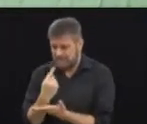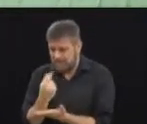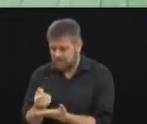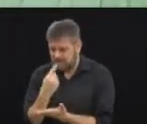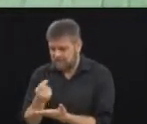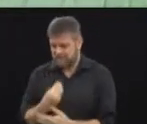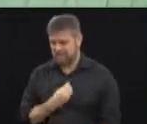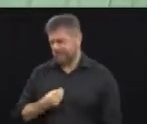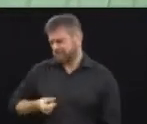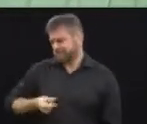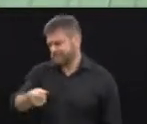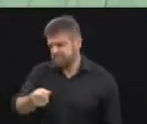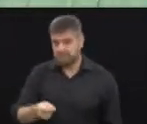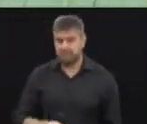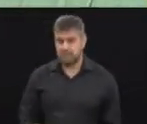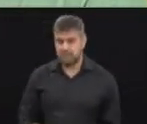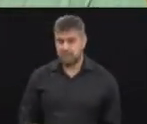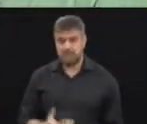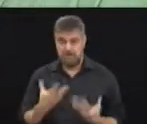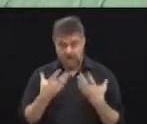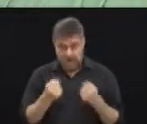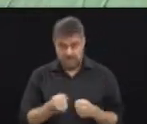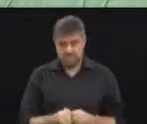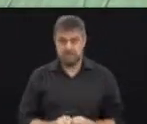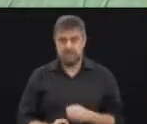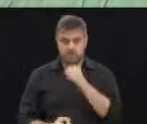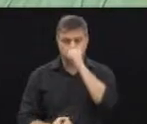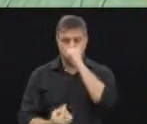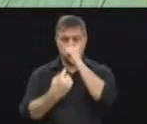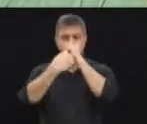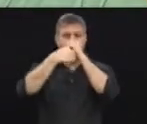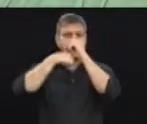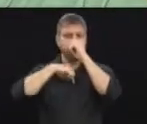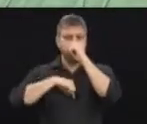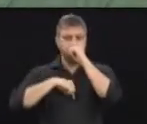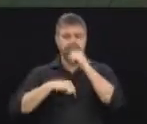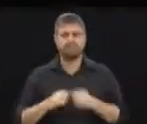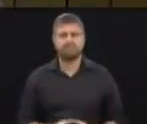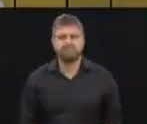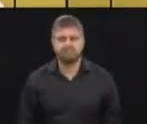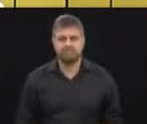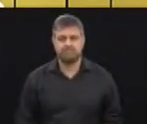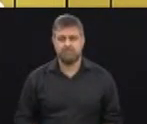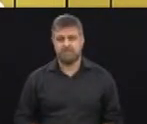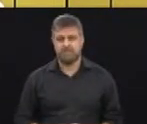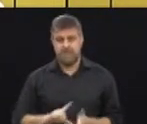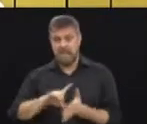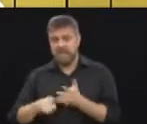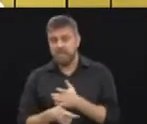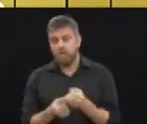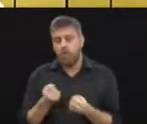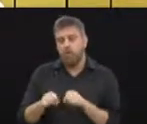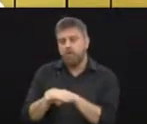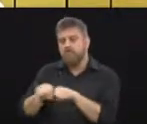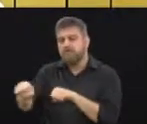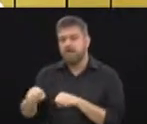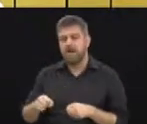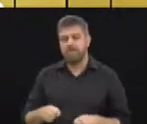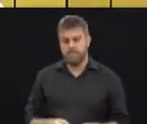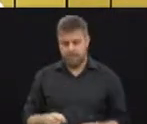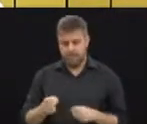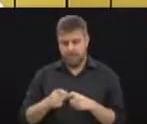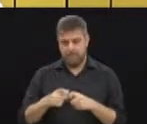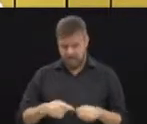medicação ao longo dos anos. Então ele pode lançar mão da radiofrequência no esôfago. No próximo bloco, o assunto é a formação